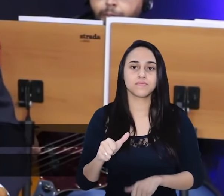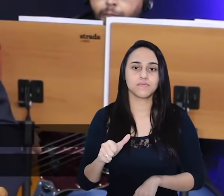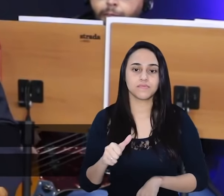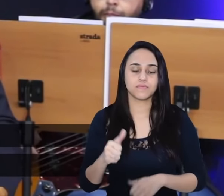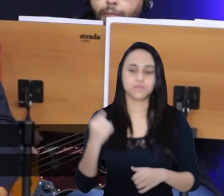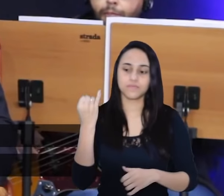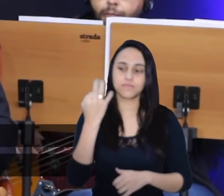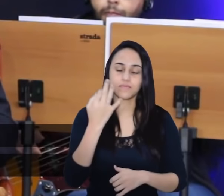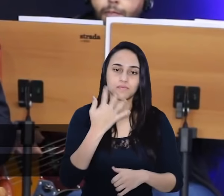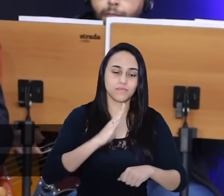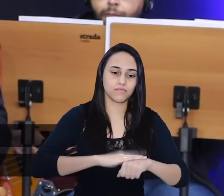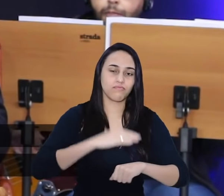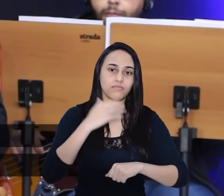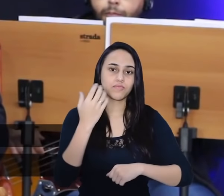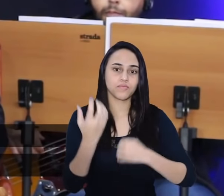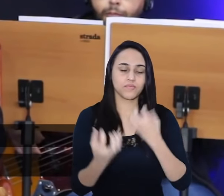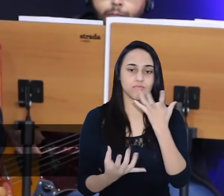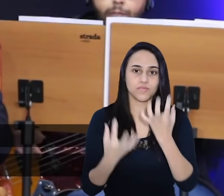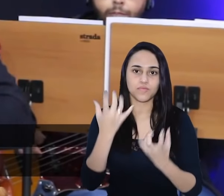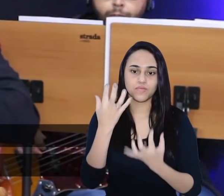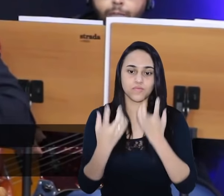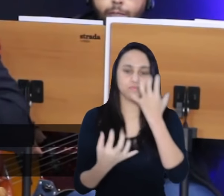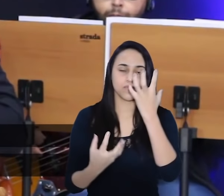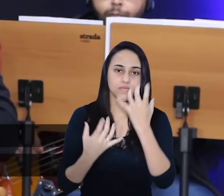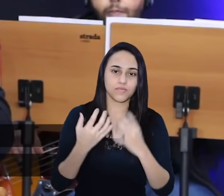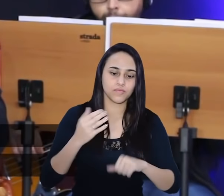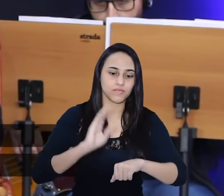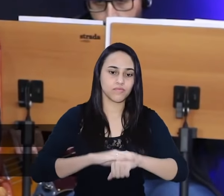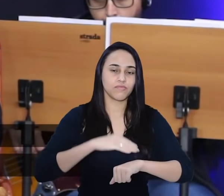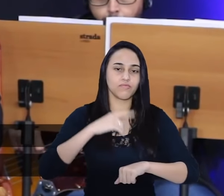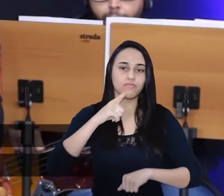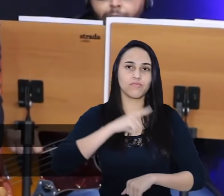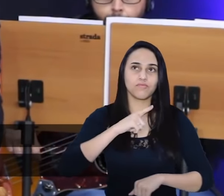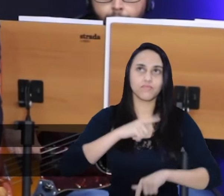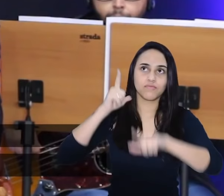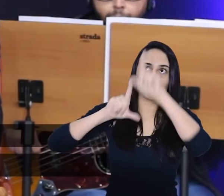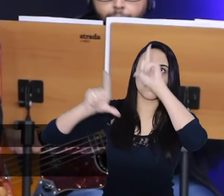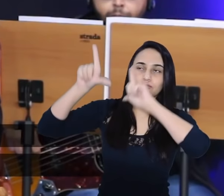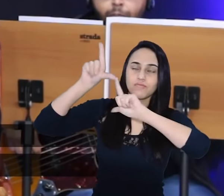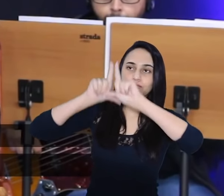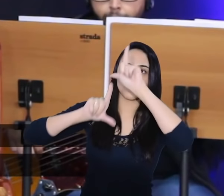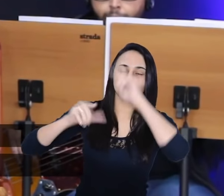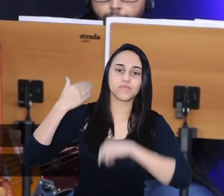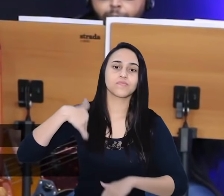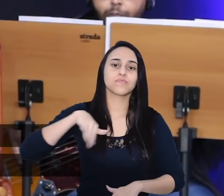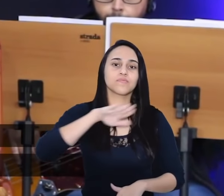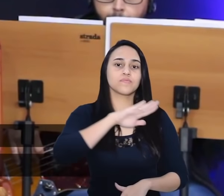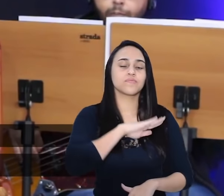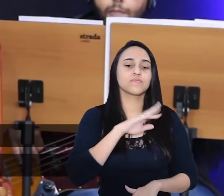leões. Quanto mais a fogueira queimava, mais se ouvia o louvor dos nossos